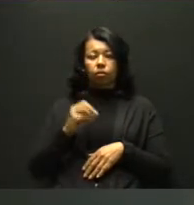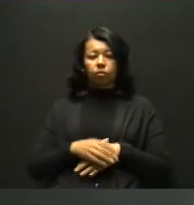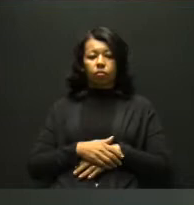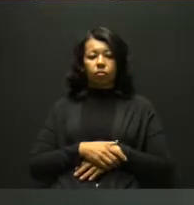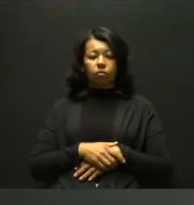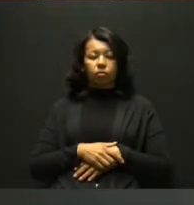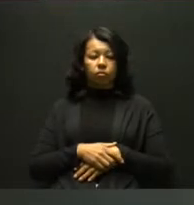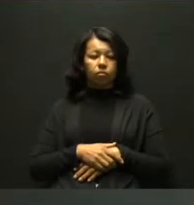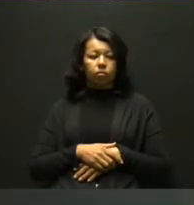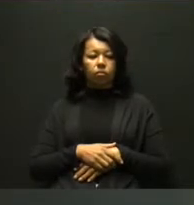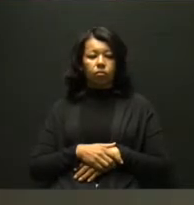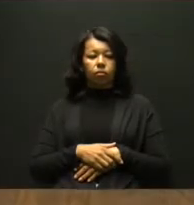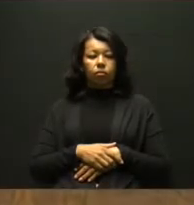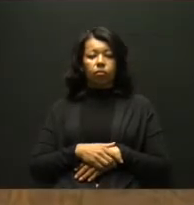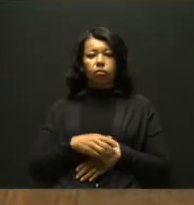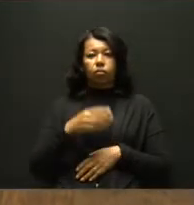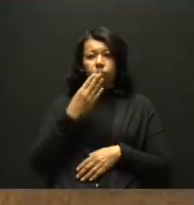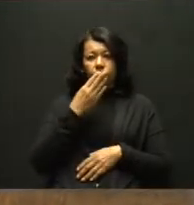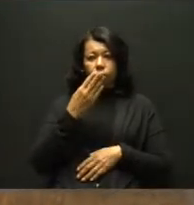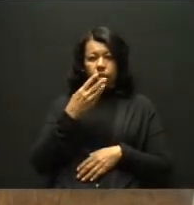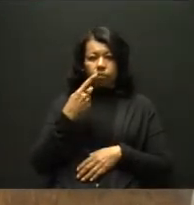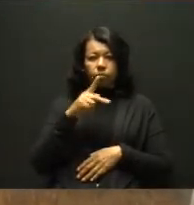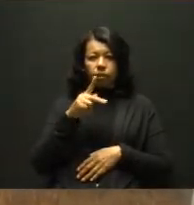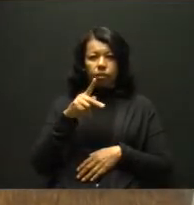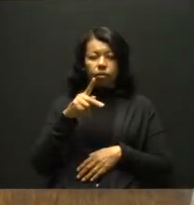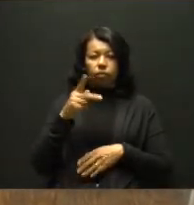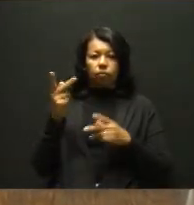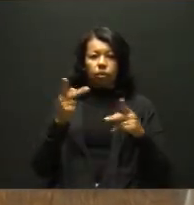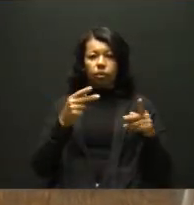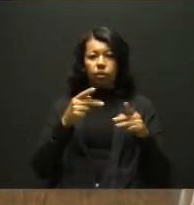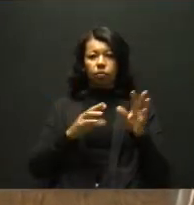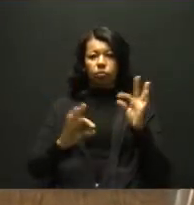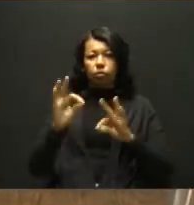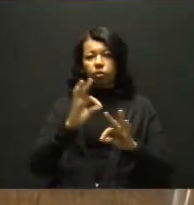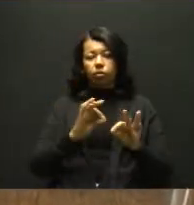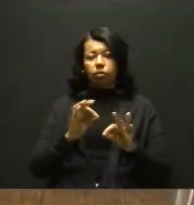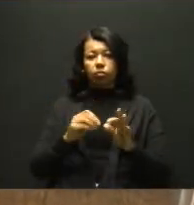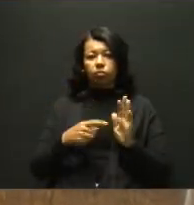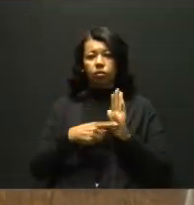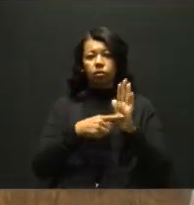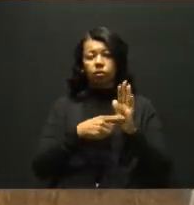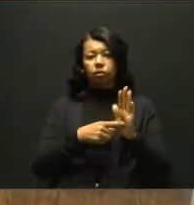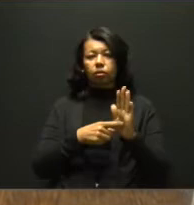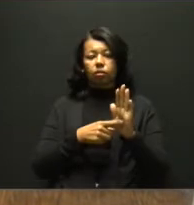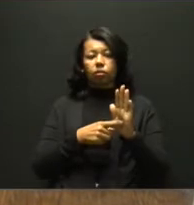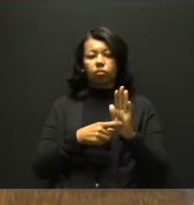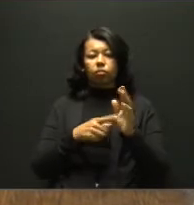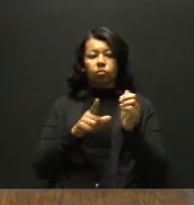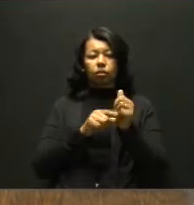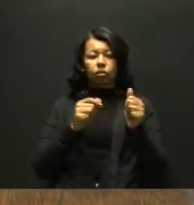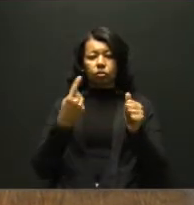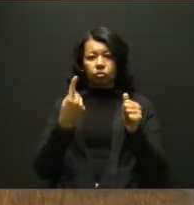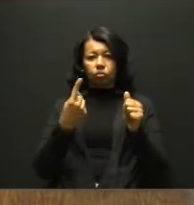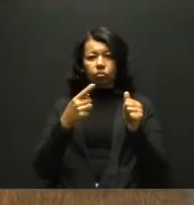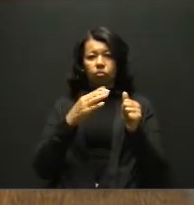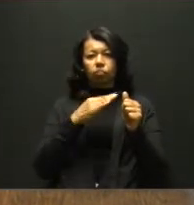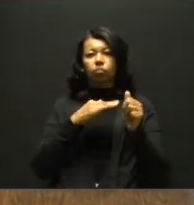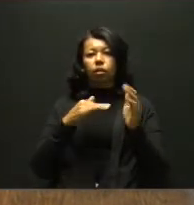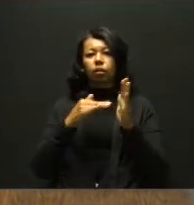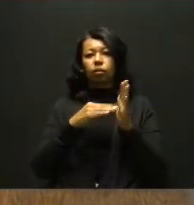o vereador ricardo era que você nem se constata o plenário para que o presente projeto grupo do artigo 1º ao